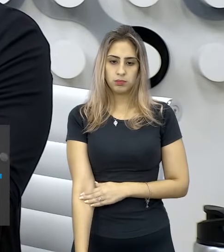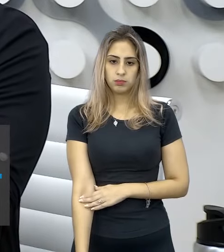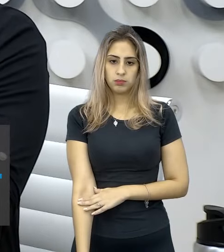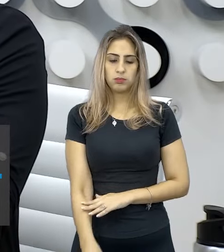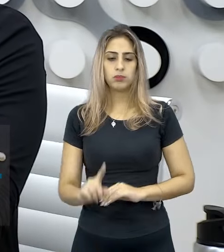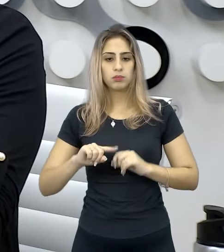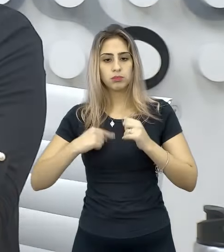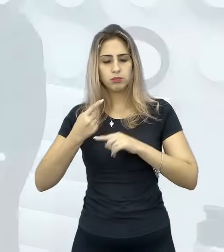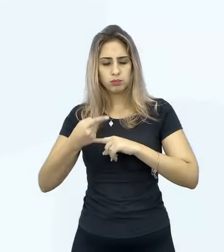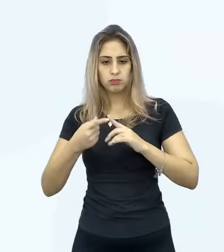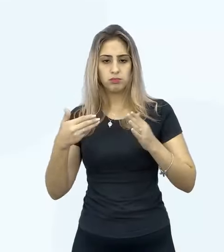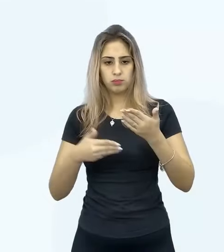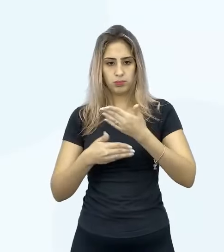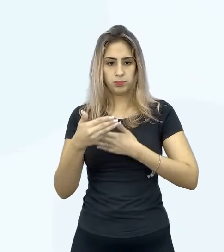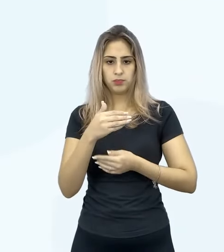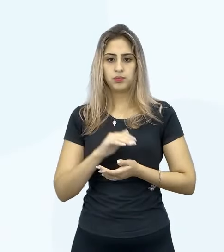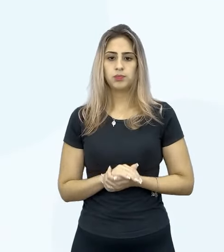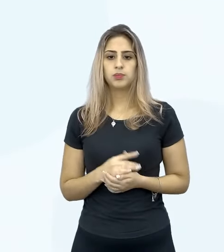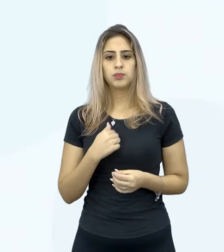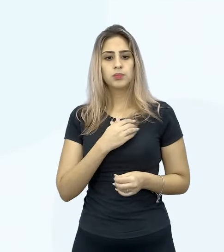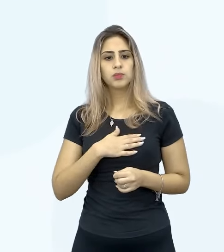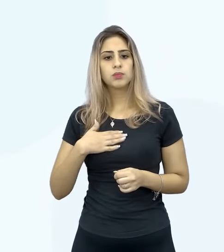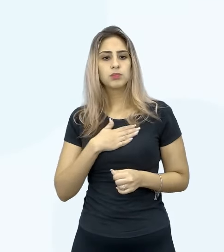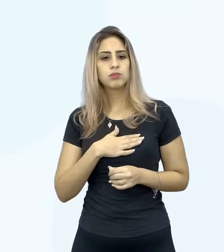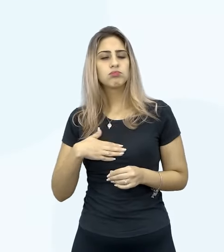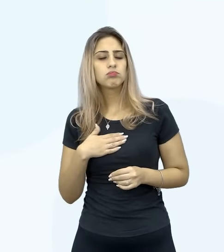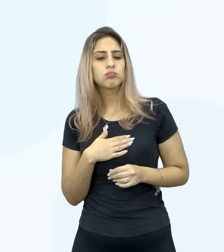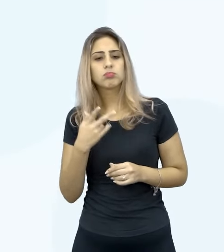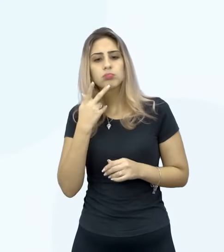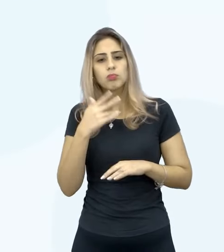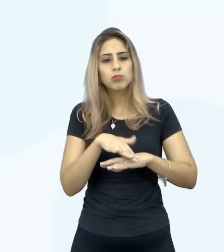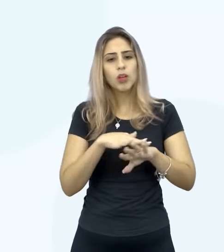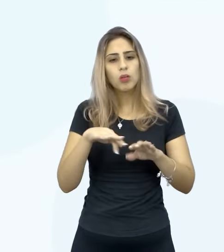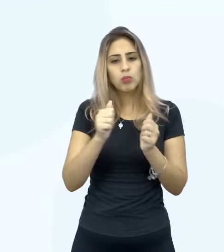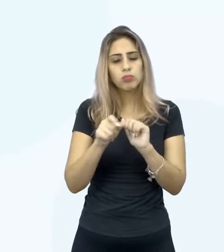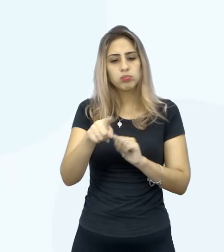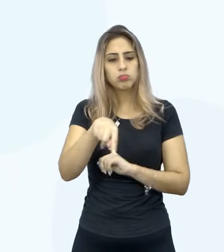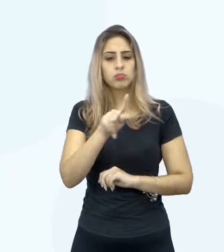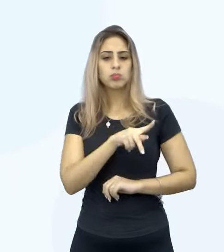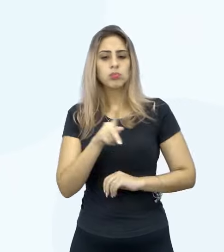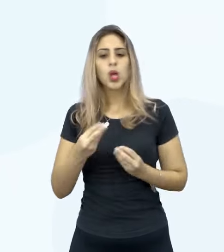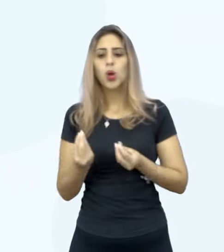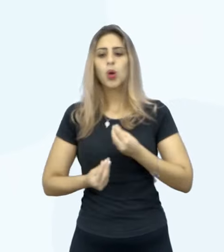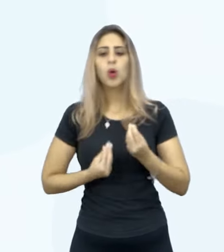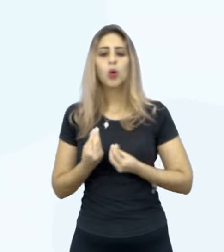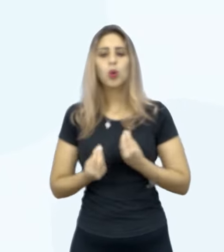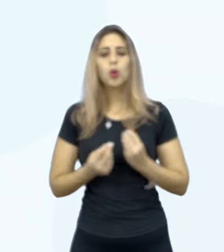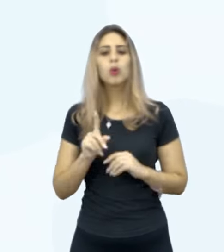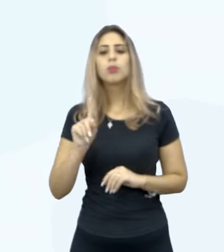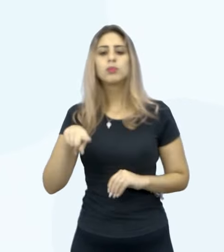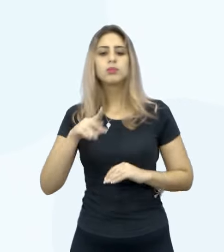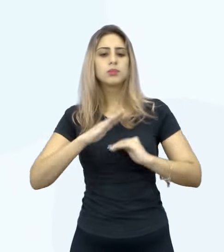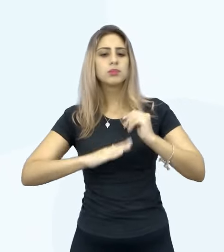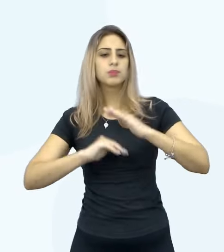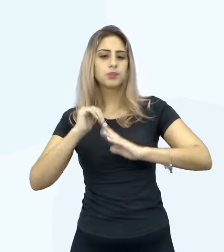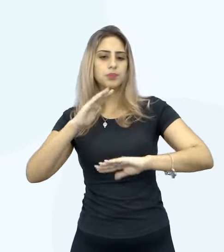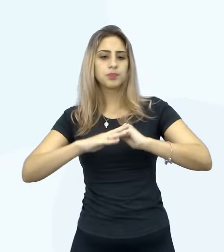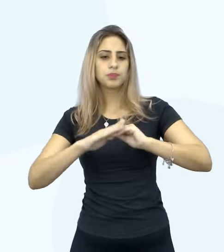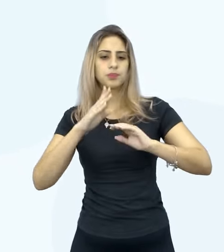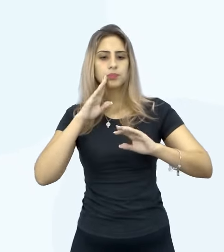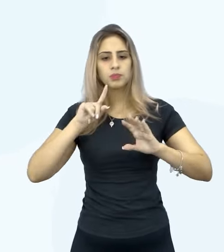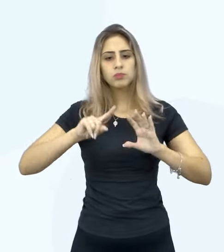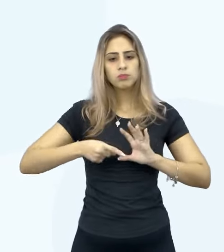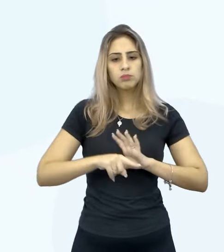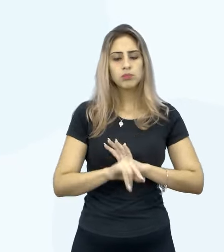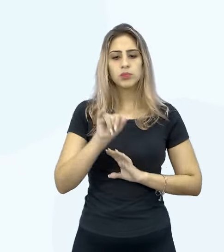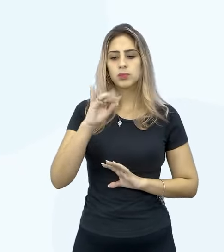No próximo slide, gostaria de comentar com vocês, professores, né? Como que são as habilidades